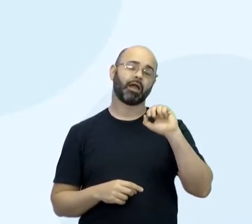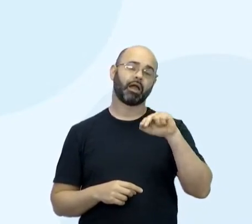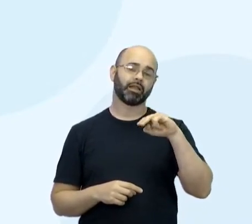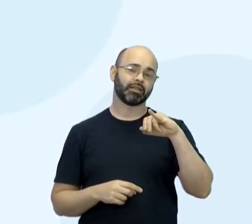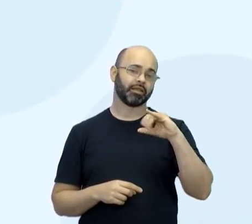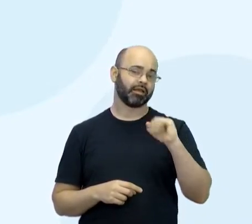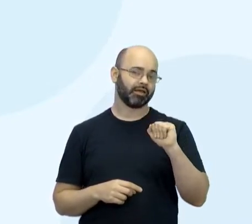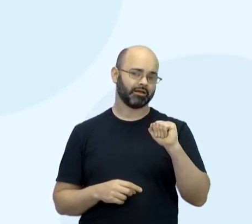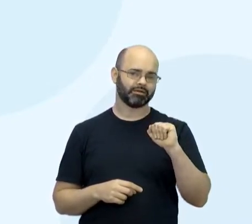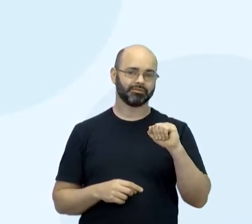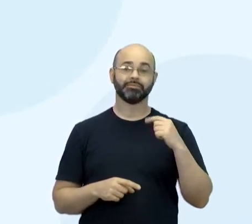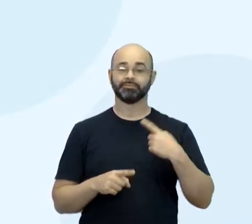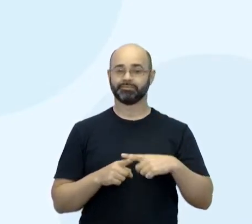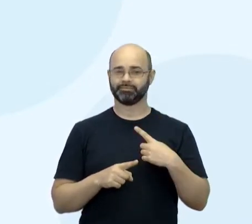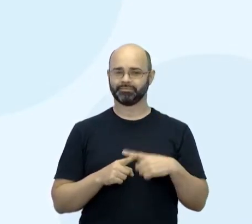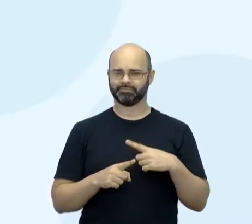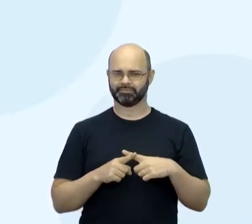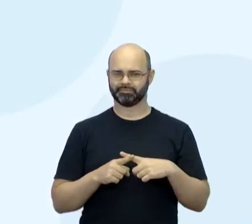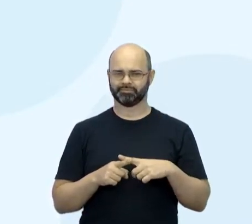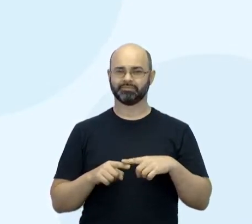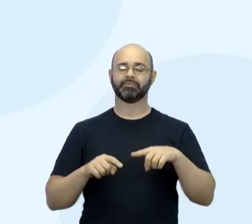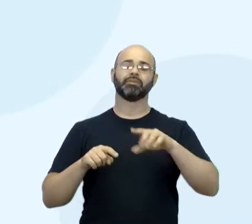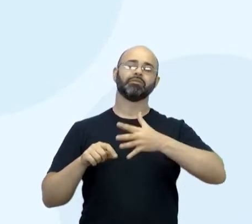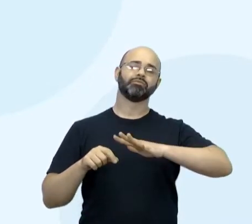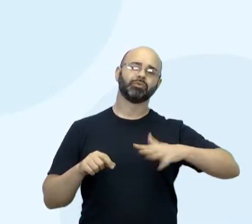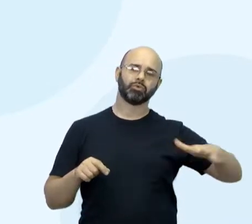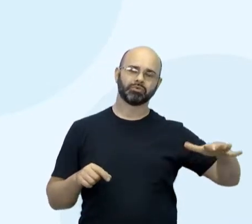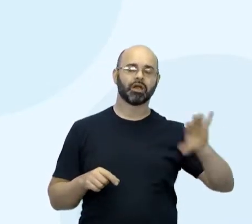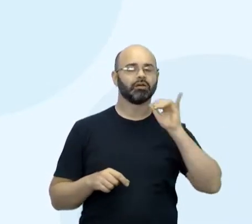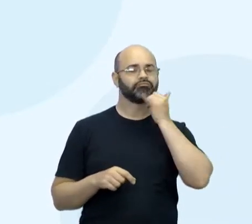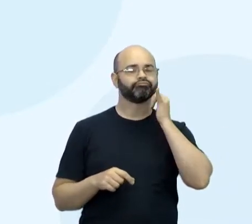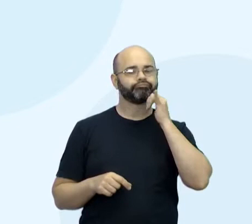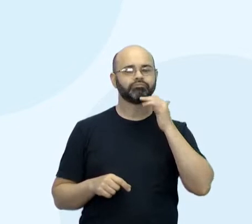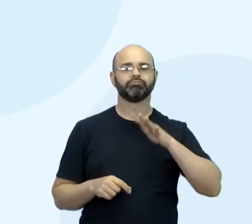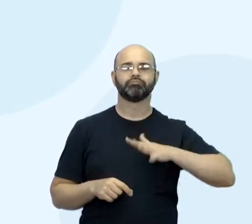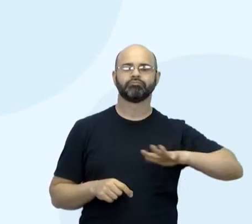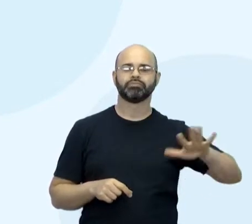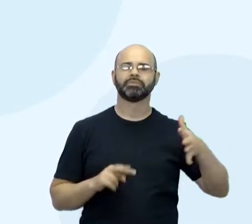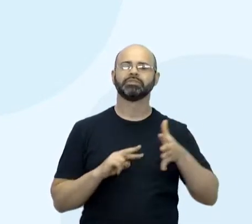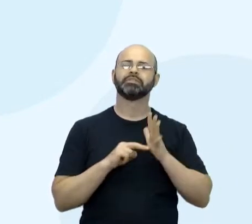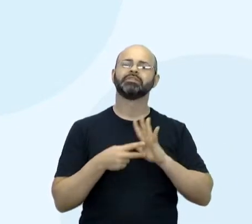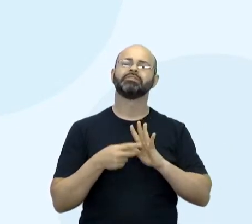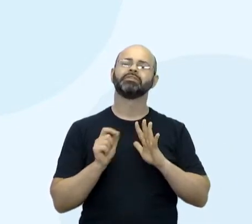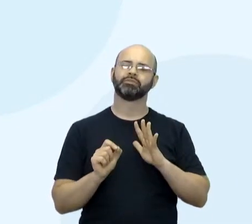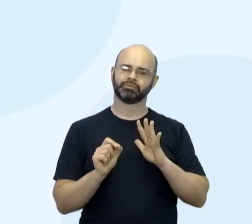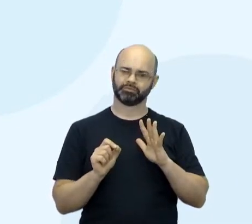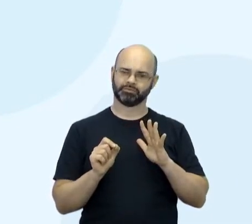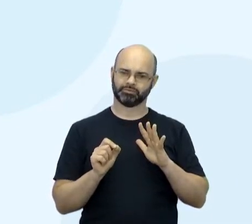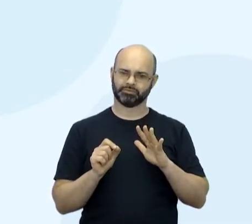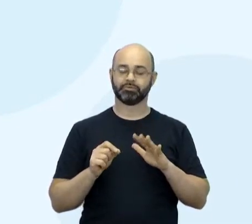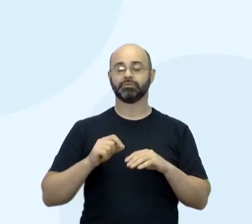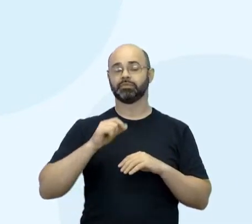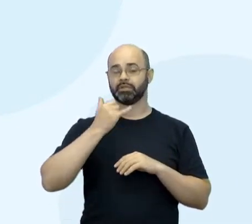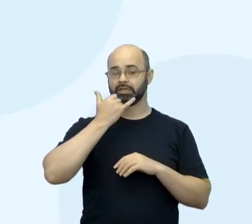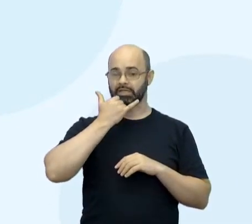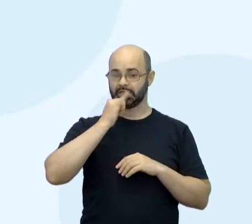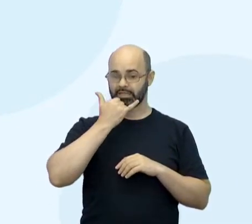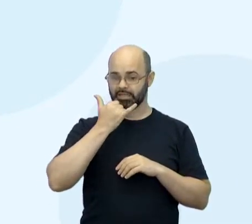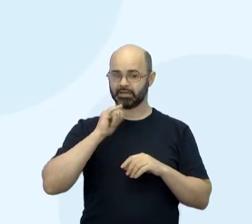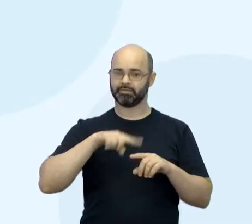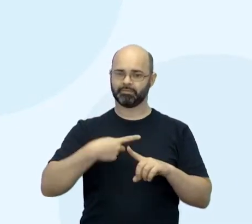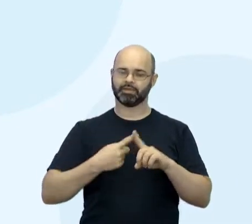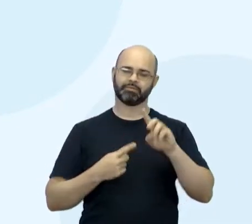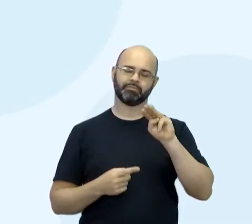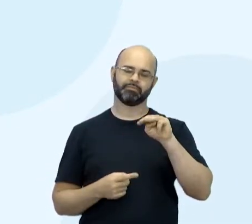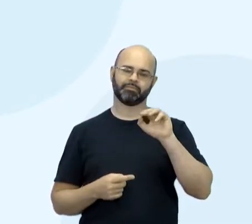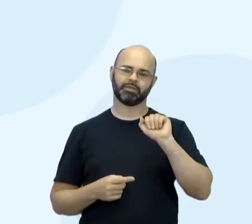de onda, por quê? A onda eletromagnética, o que é uma onda eletromagnética? É um conjunto de campos elétricos e magnéticos